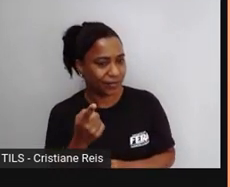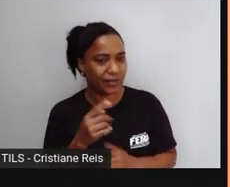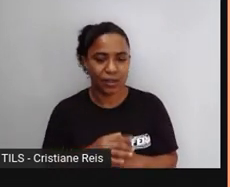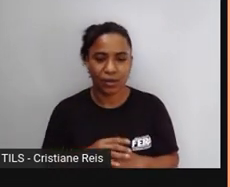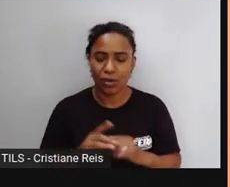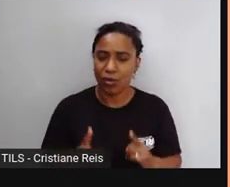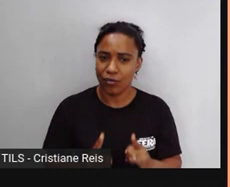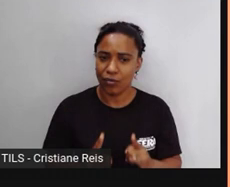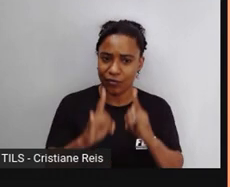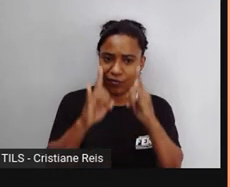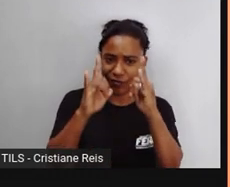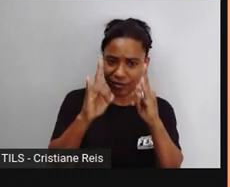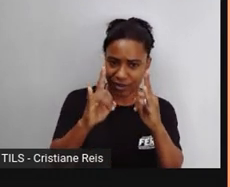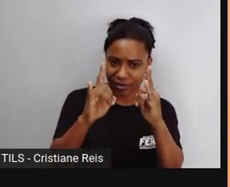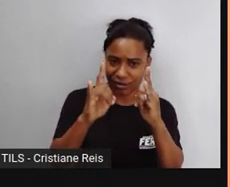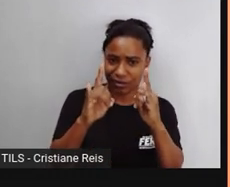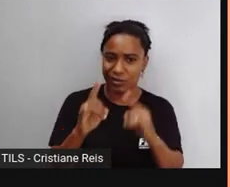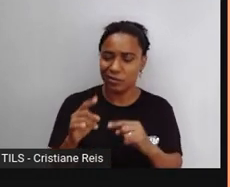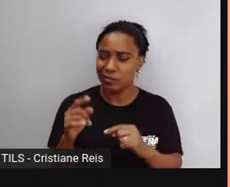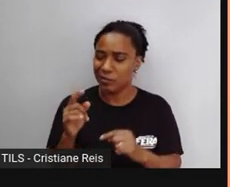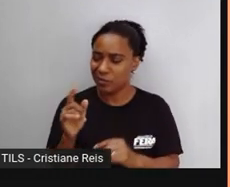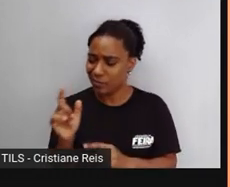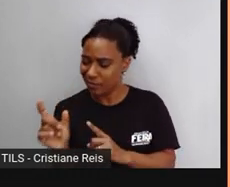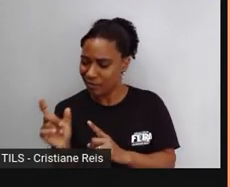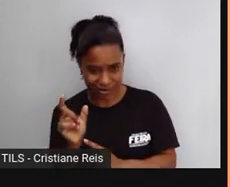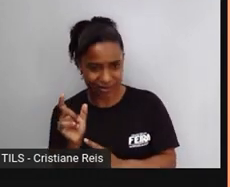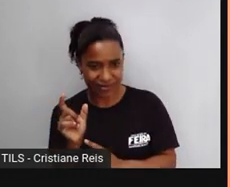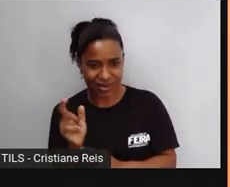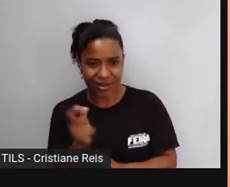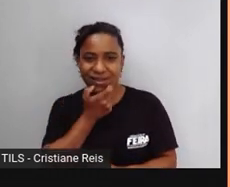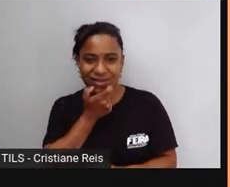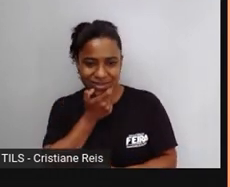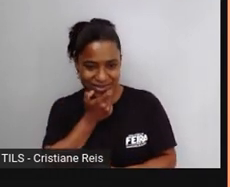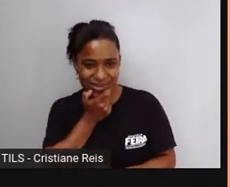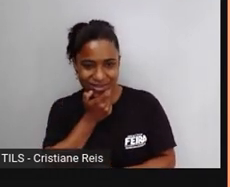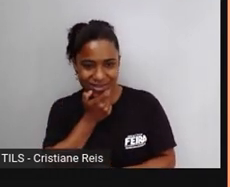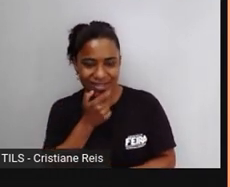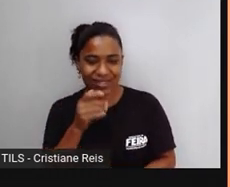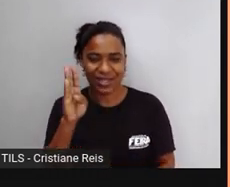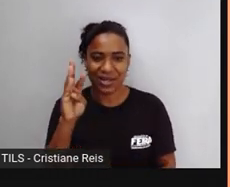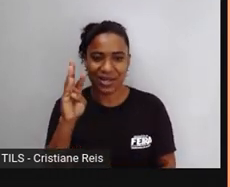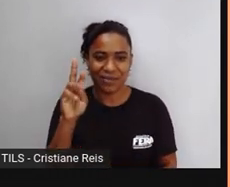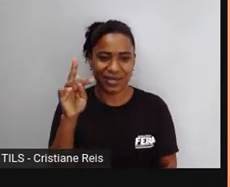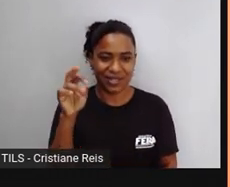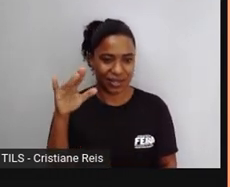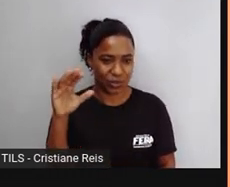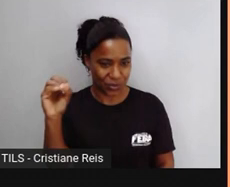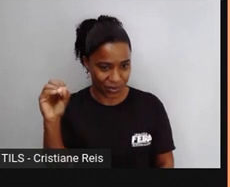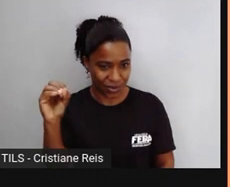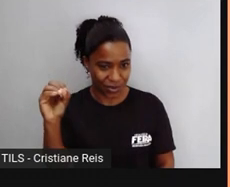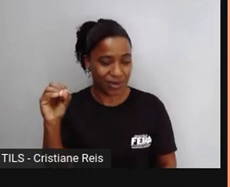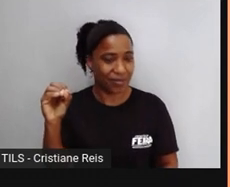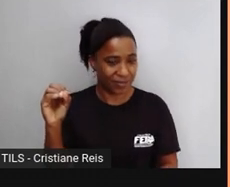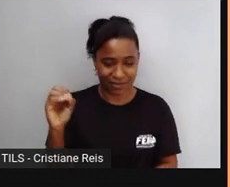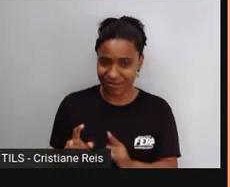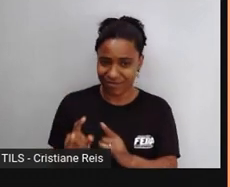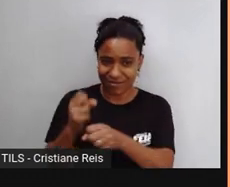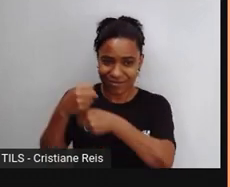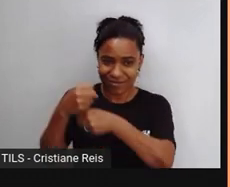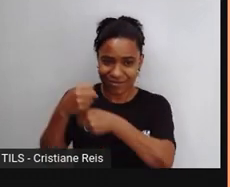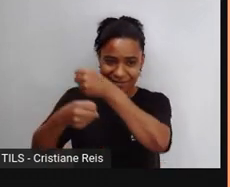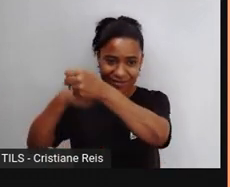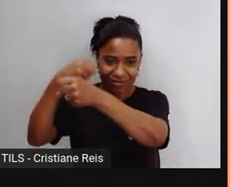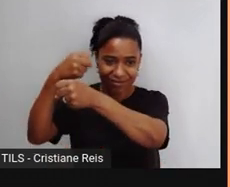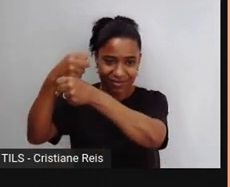uma versão do inglês britânico para apartamento. Observe que também existe a forma